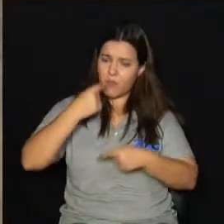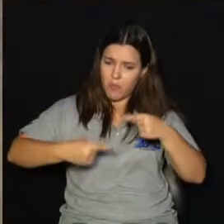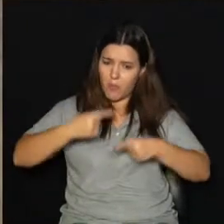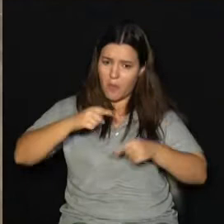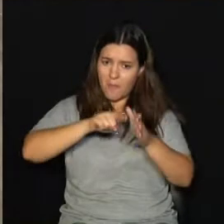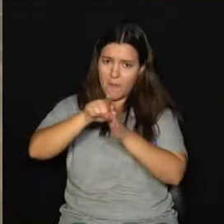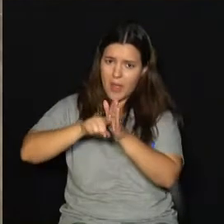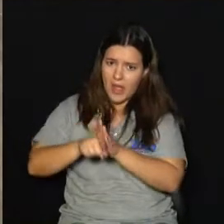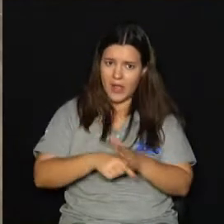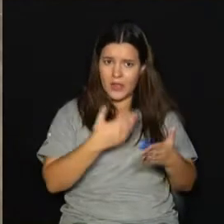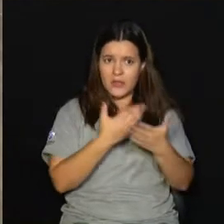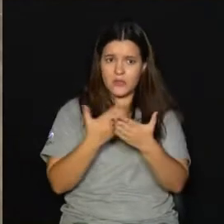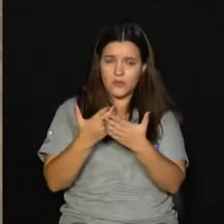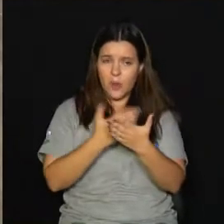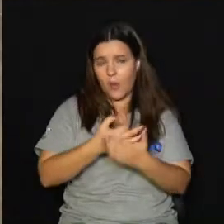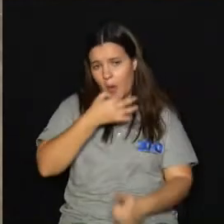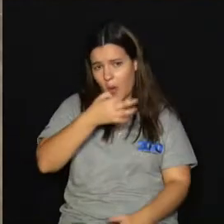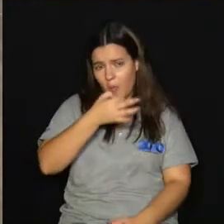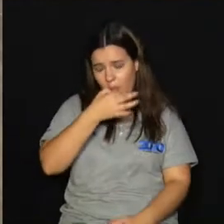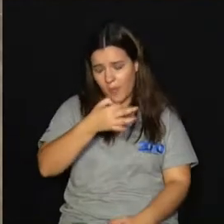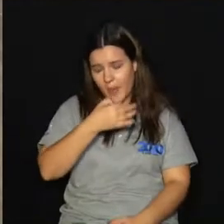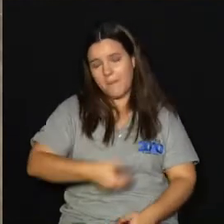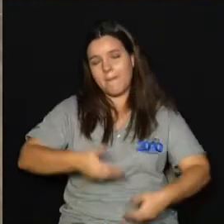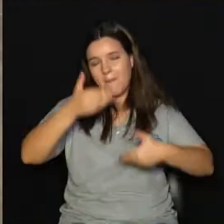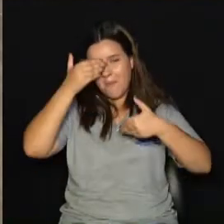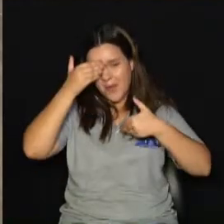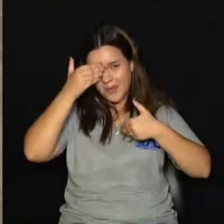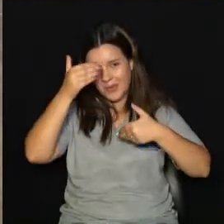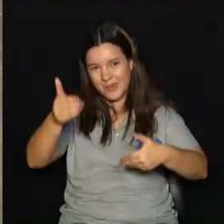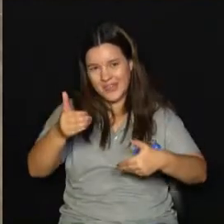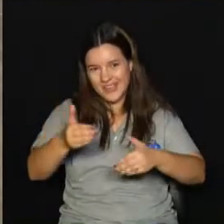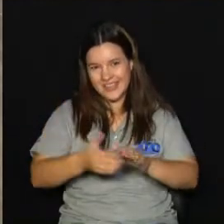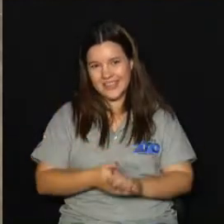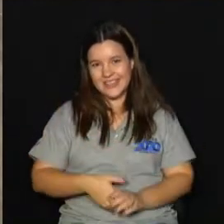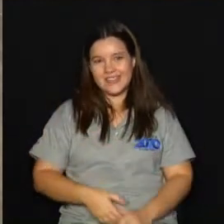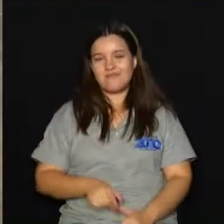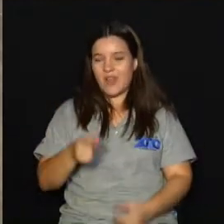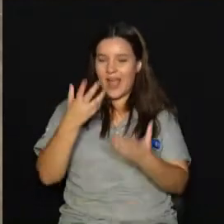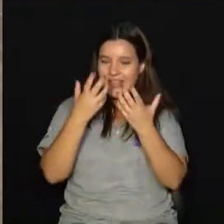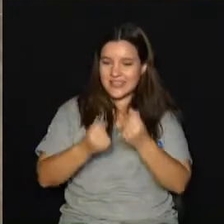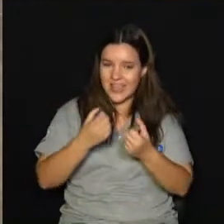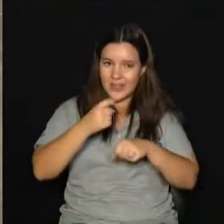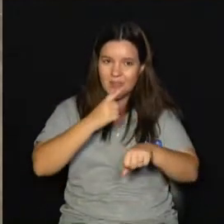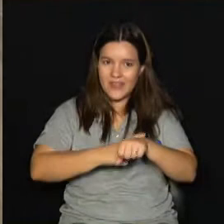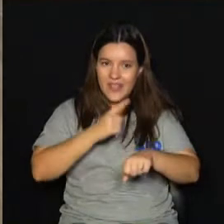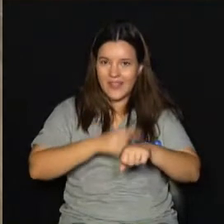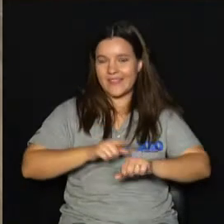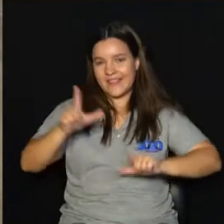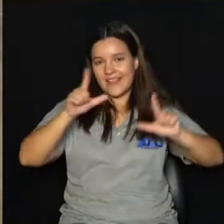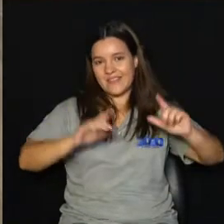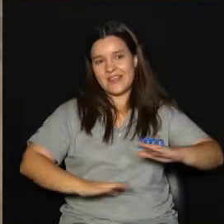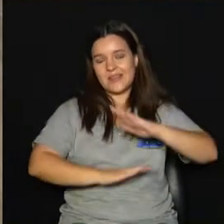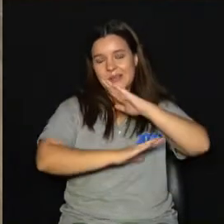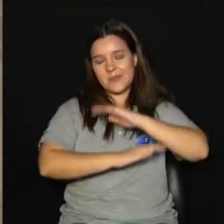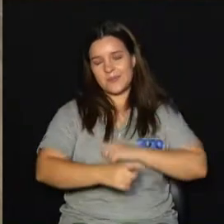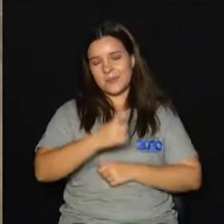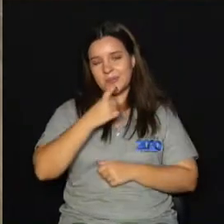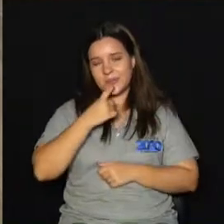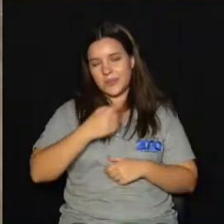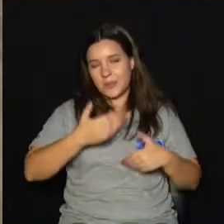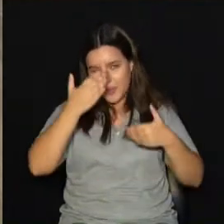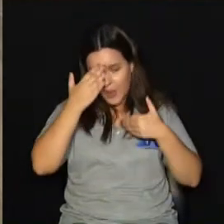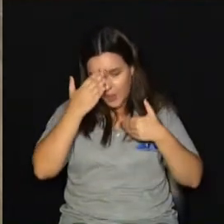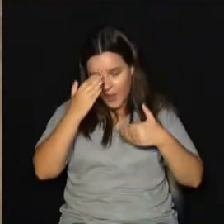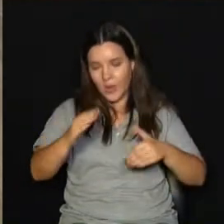de Estudos de Opinião Pública, muito obrigado pela disponibilidade do seu tempo com a TV Câmara Campinas, obrigado por todas